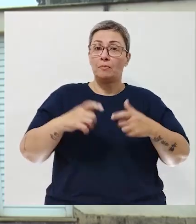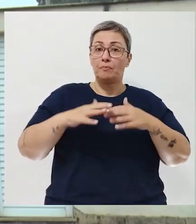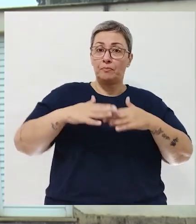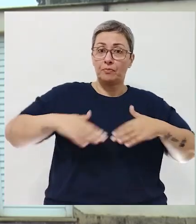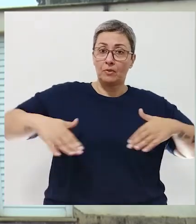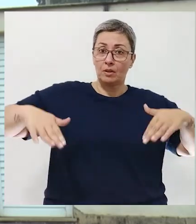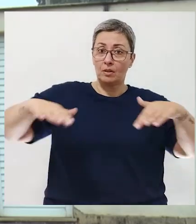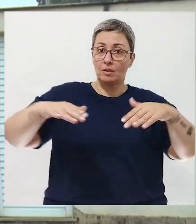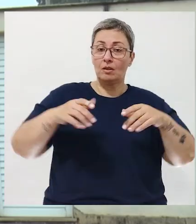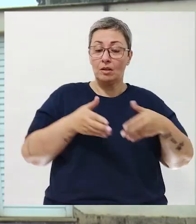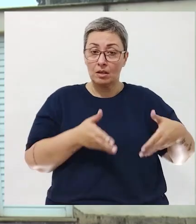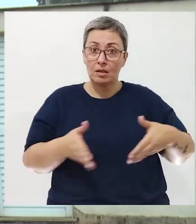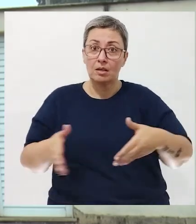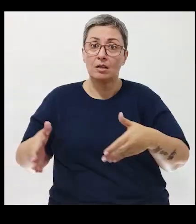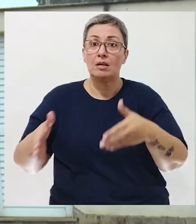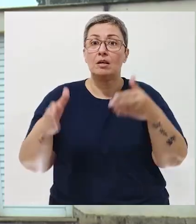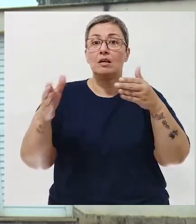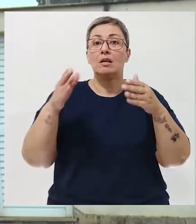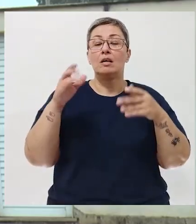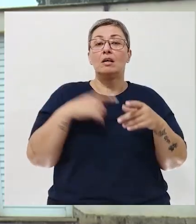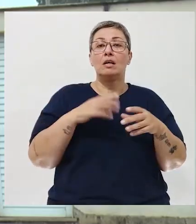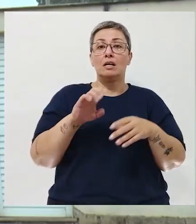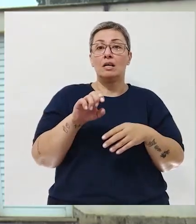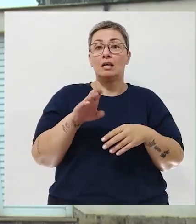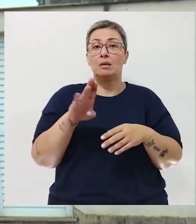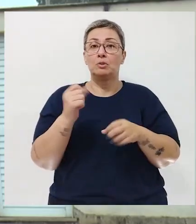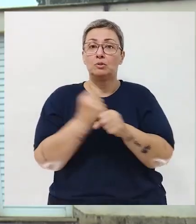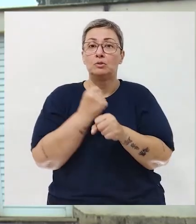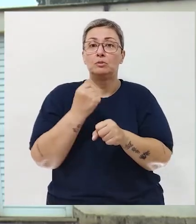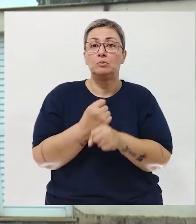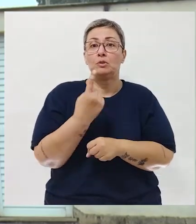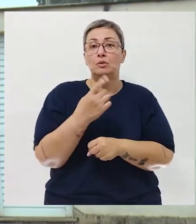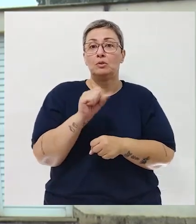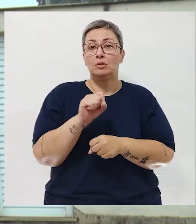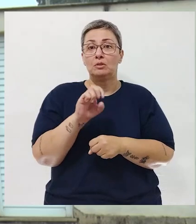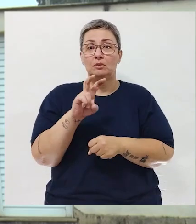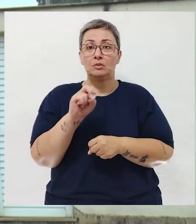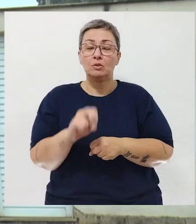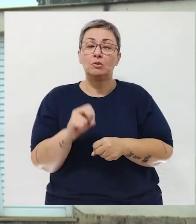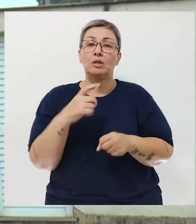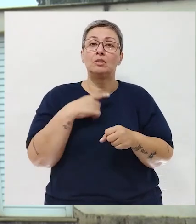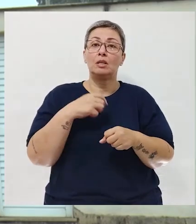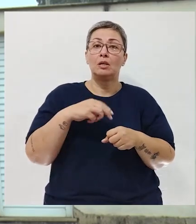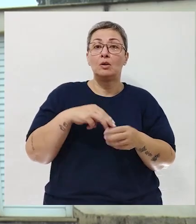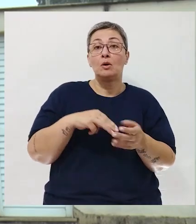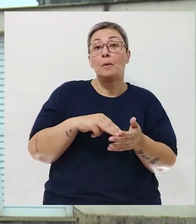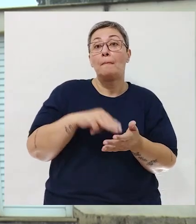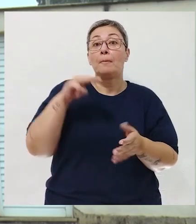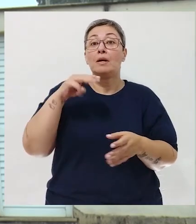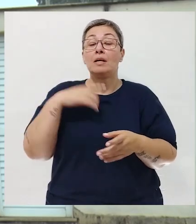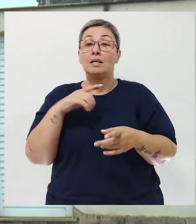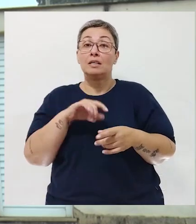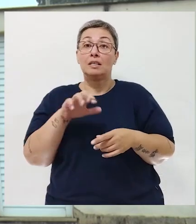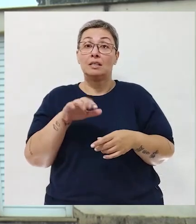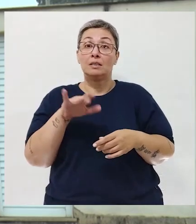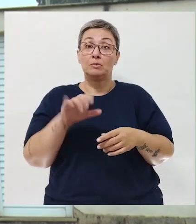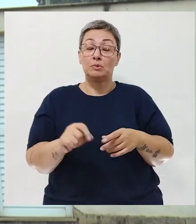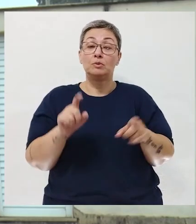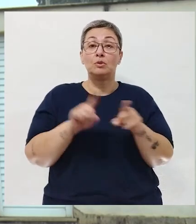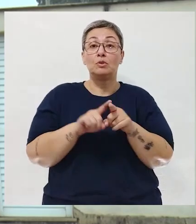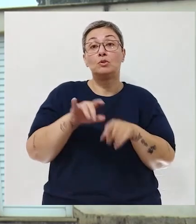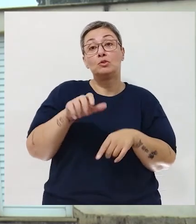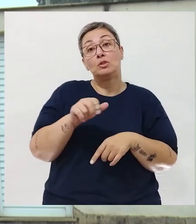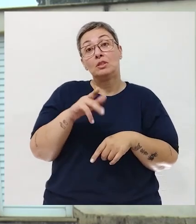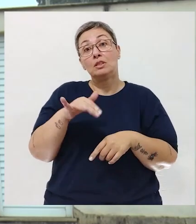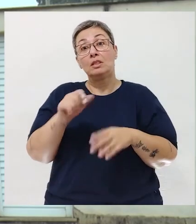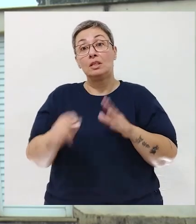Situada nas margens da Estrada do Cabuçu, foi construída em 1850 pelo mestre Raimundo, nas terras de Joaquina Fortes Randon de